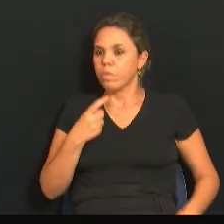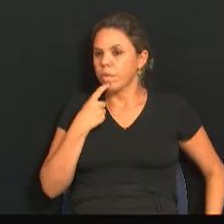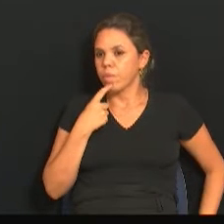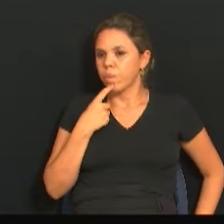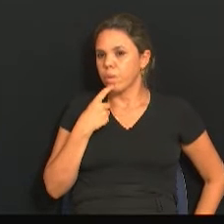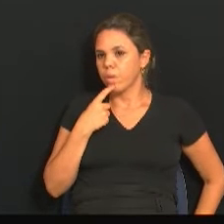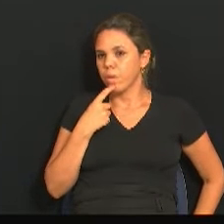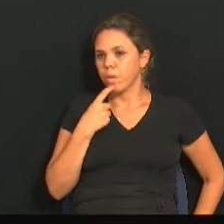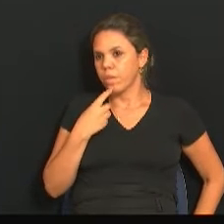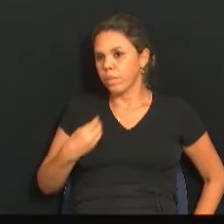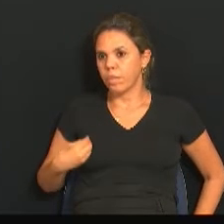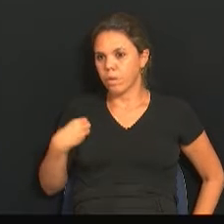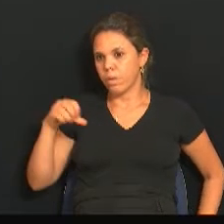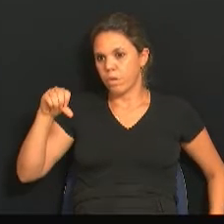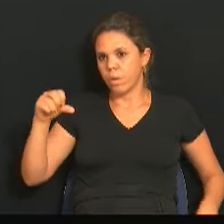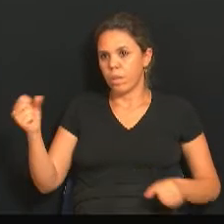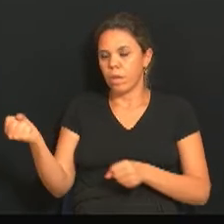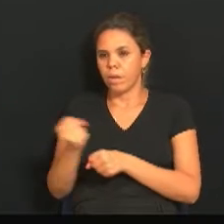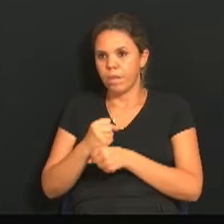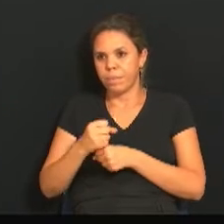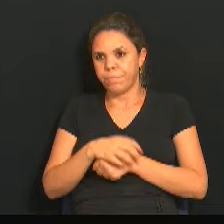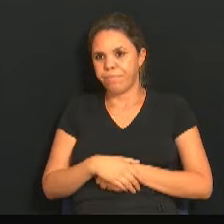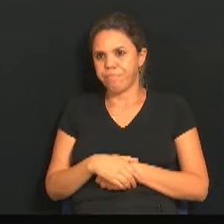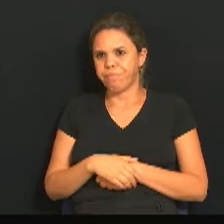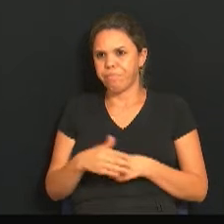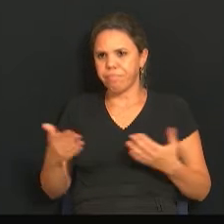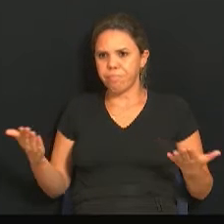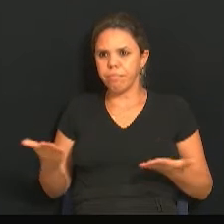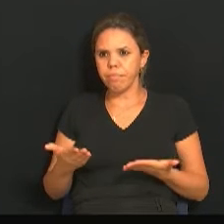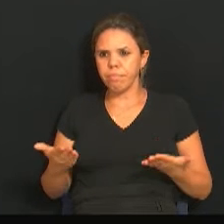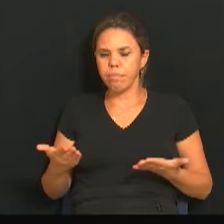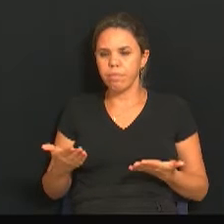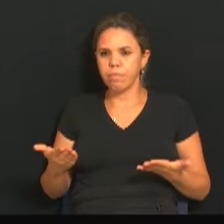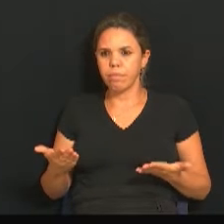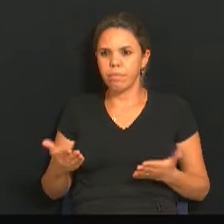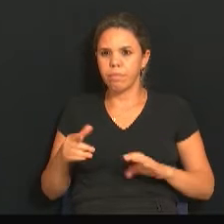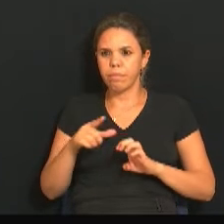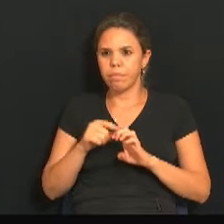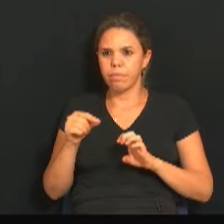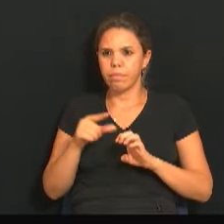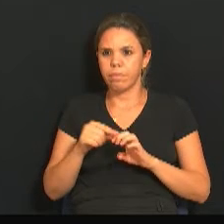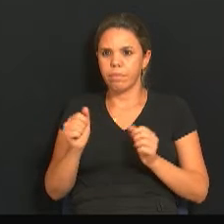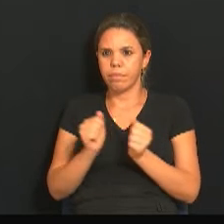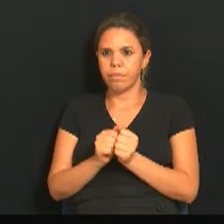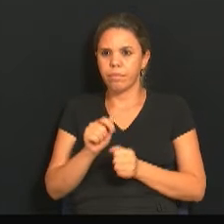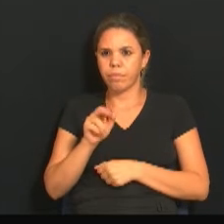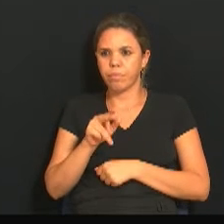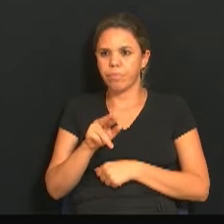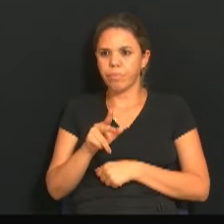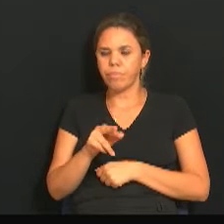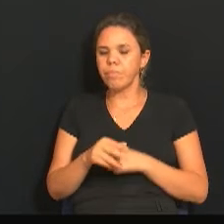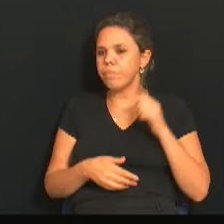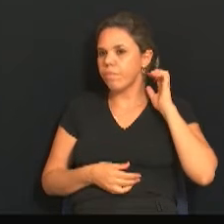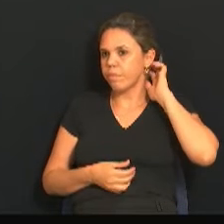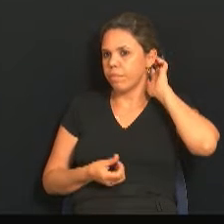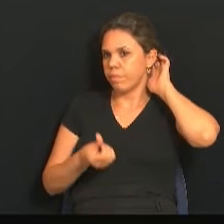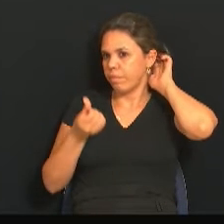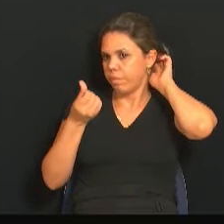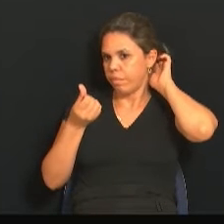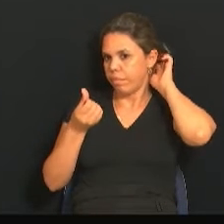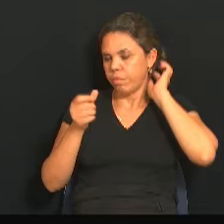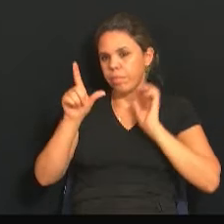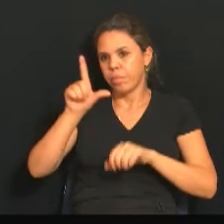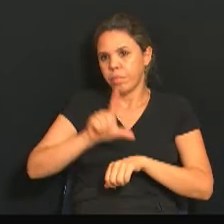estou aqui há 9 anos, agora debutando como empreendedor, né, junto com meu irmão. Temos 6 lojas na cidade, 4